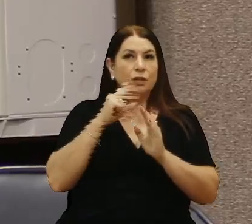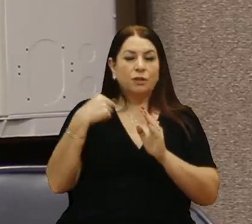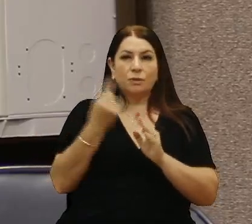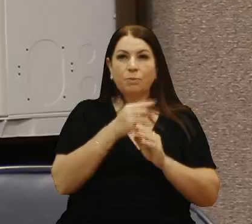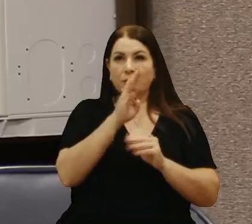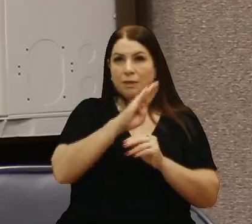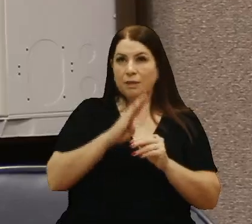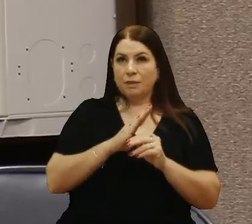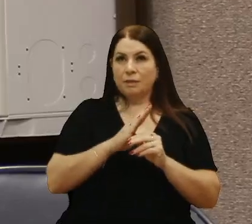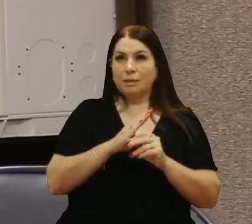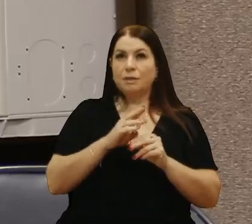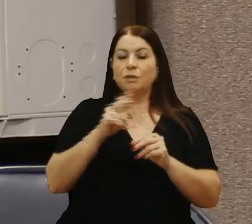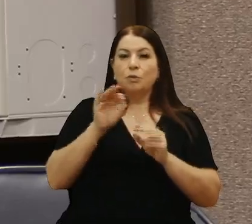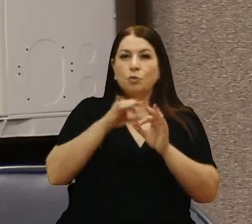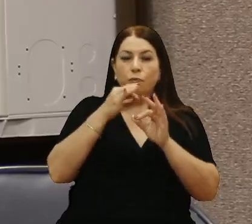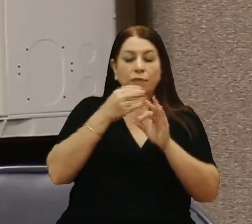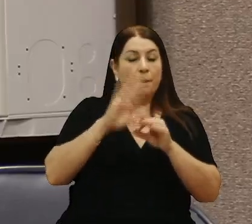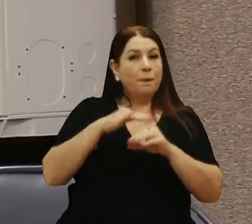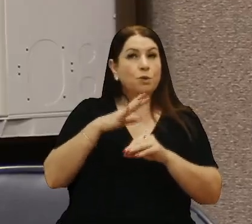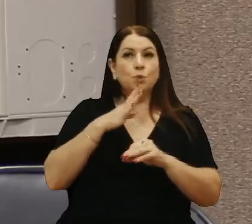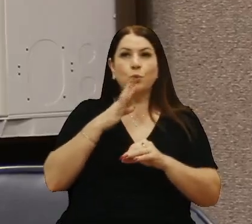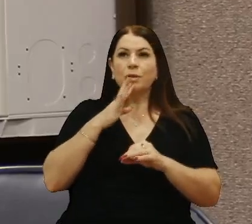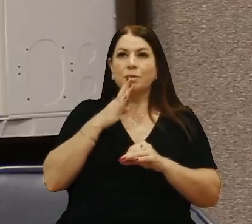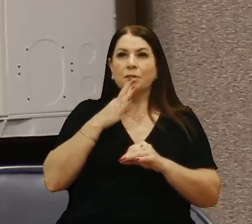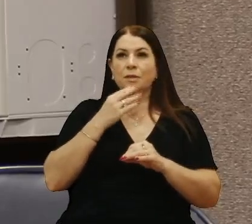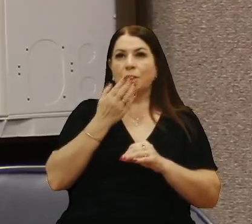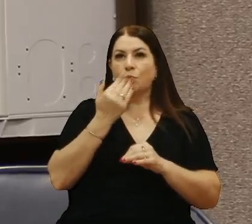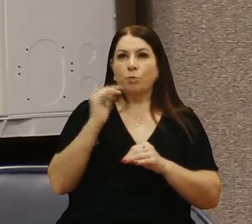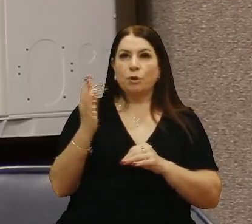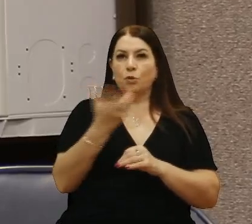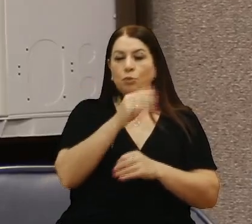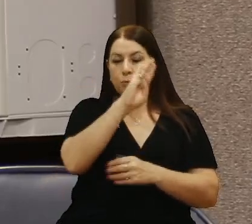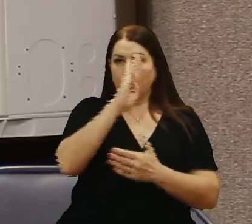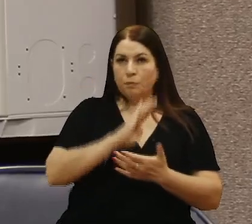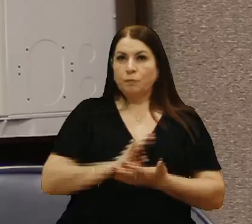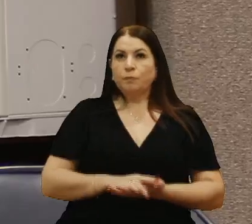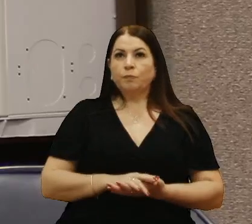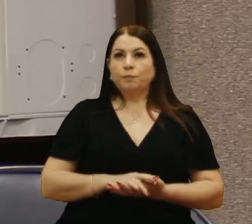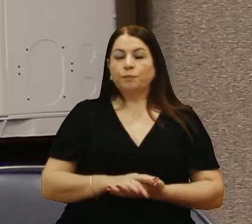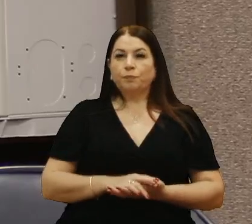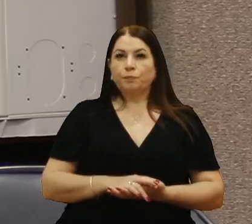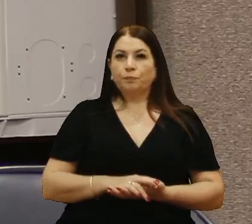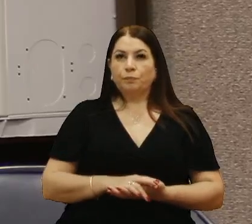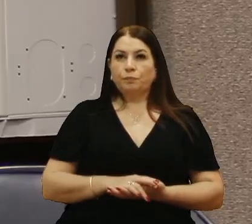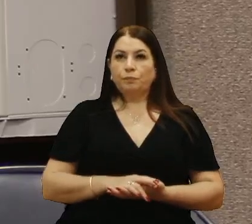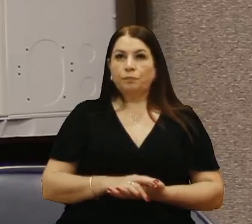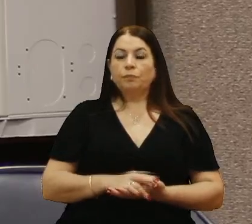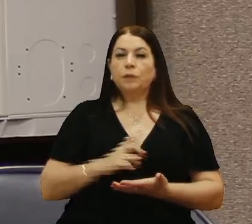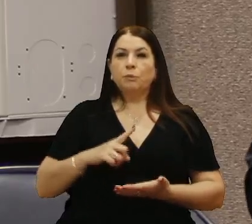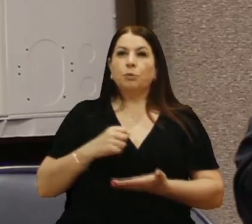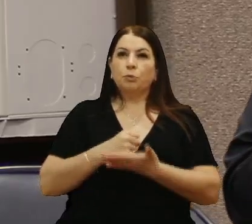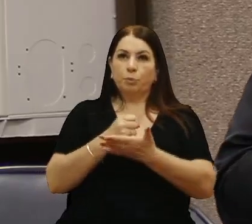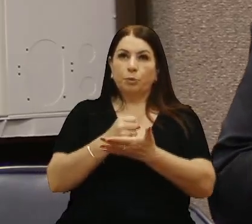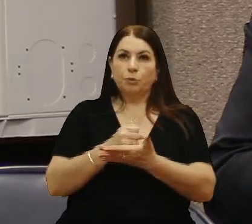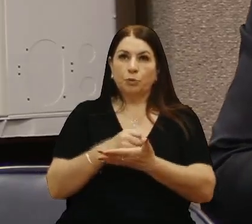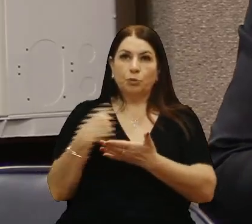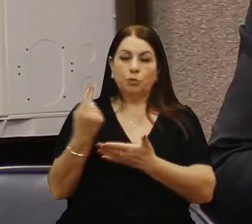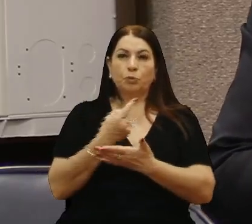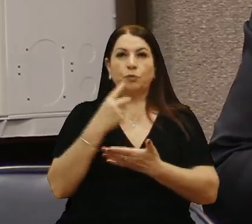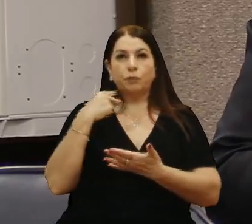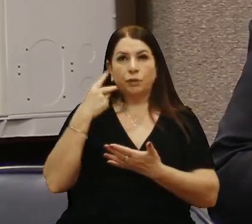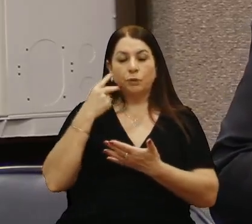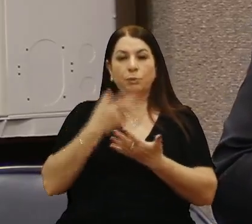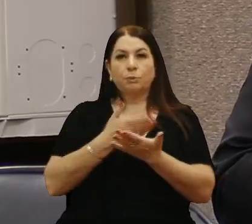permanecendo como uma das uvas mais conhecidas e consumidas no território nacional. Contamos com o apoio dos presentes pares